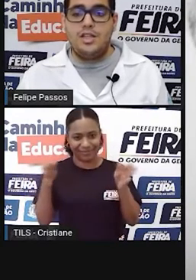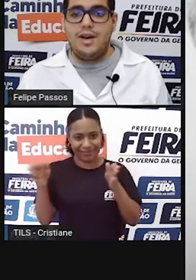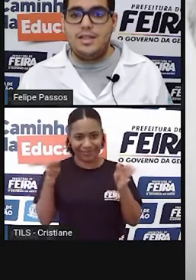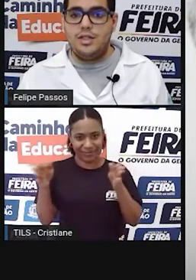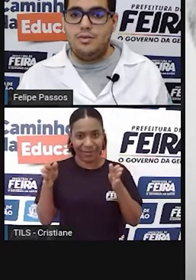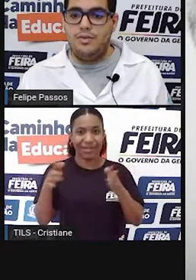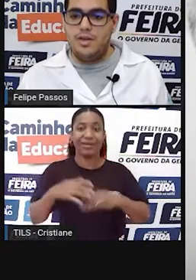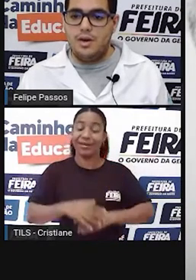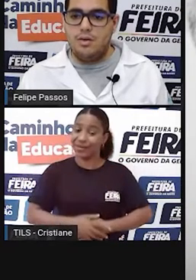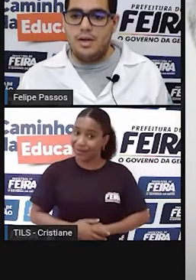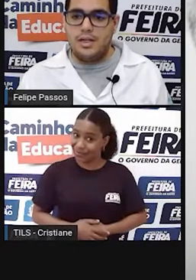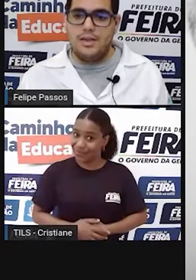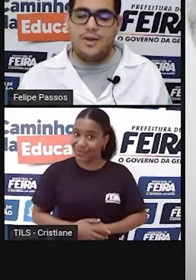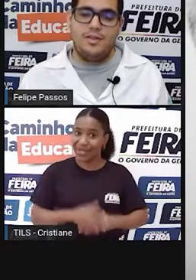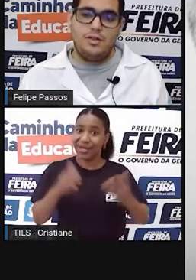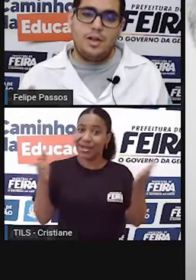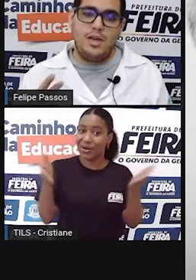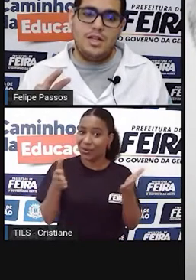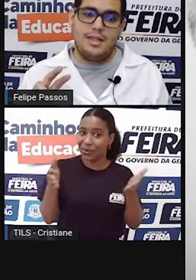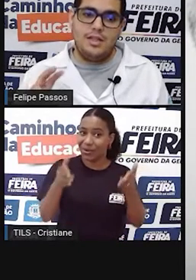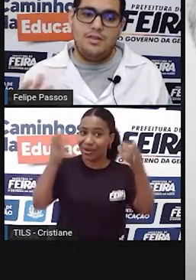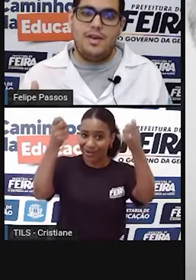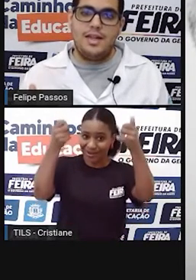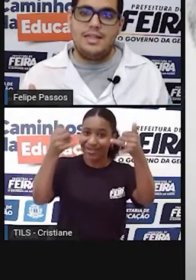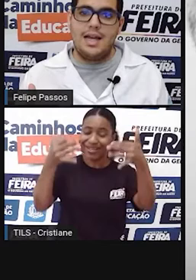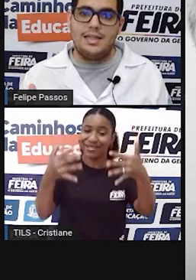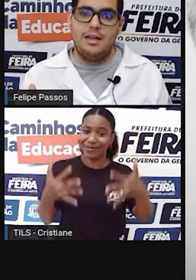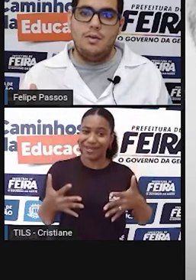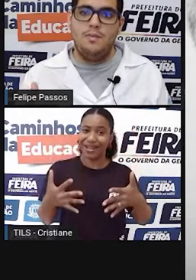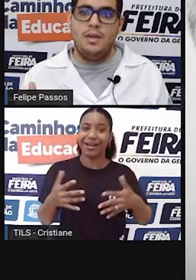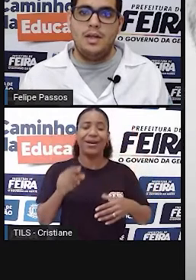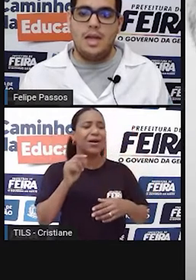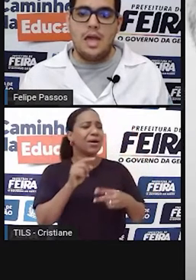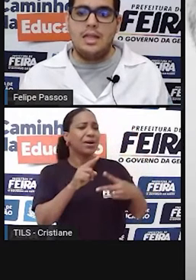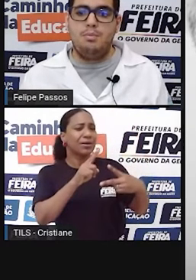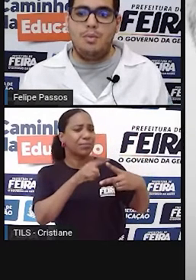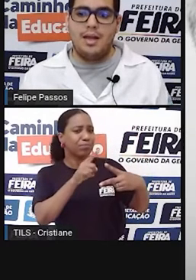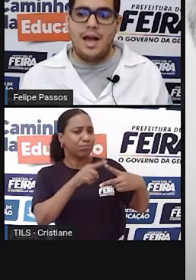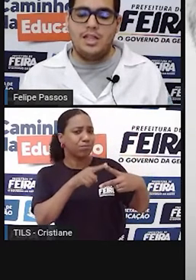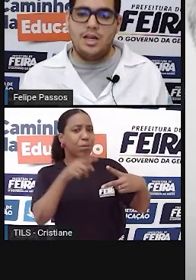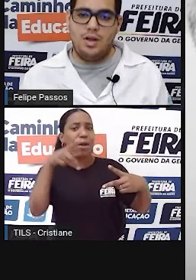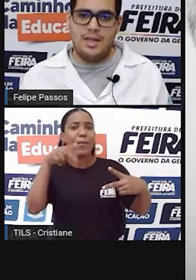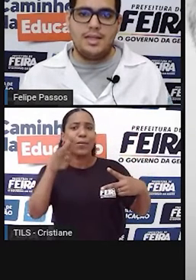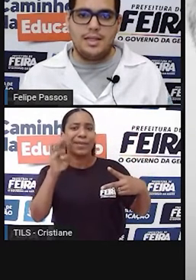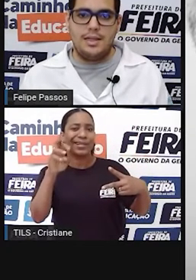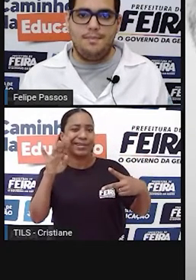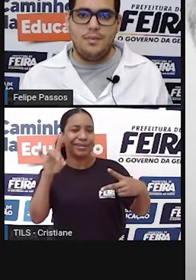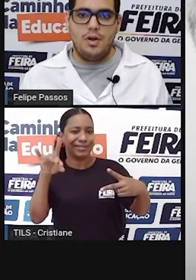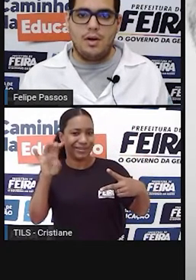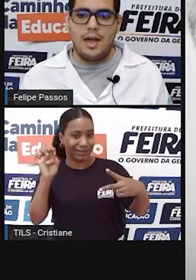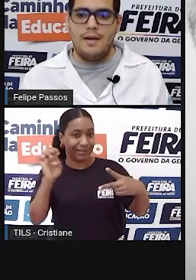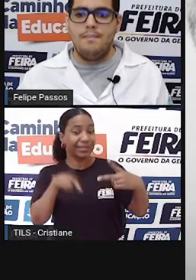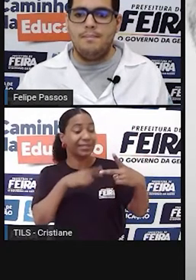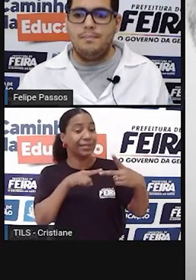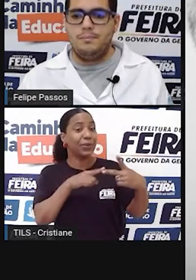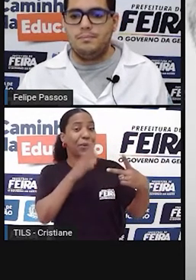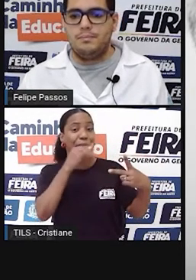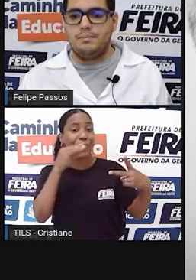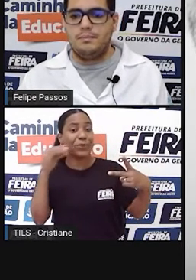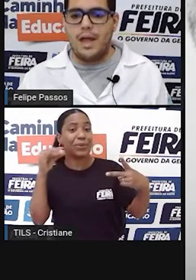Então, a gente vai assistir um vídeo agora que vai fazer justamente essa diferenciação entre puberdade e adolescência,